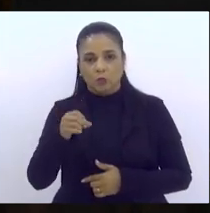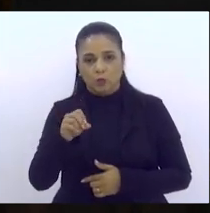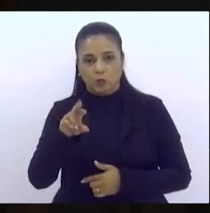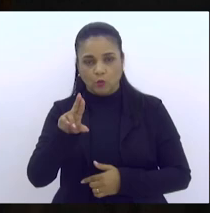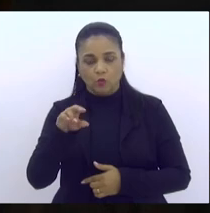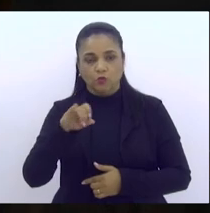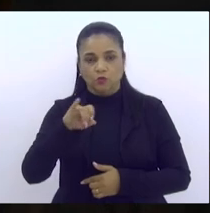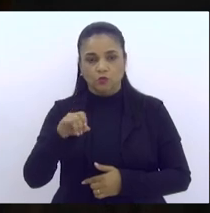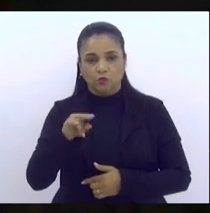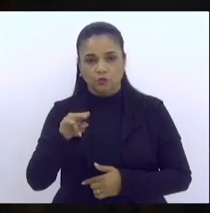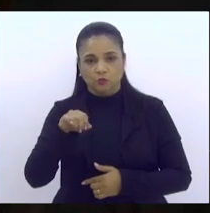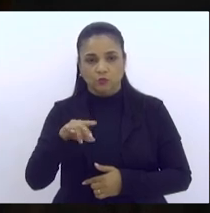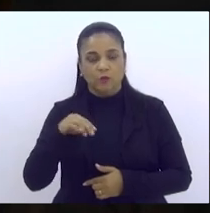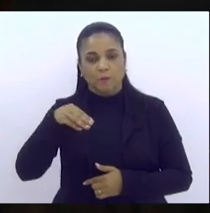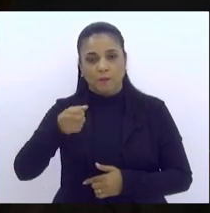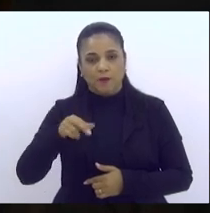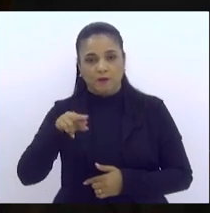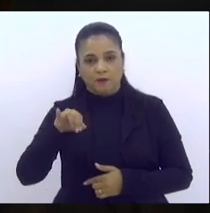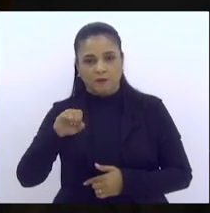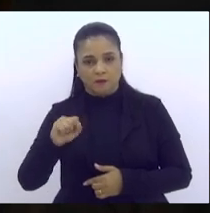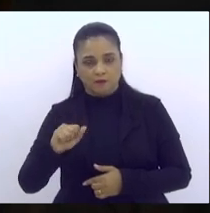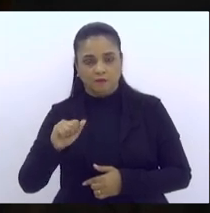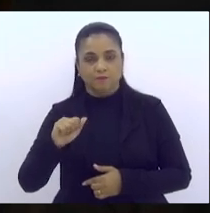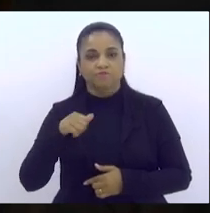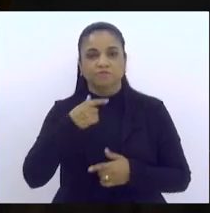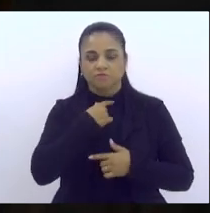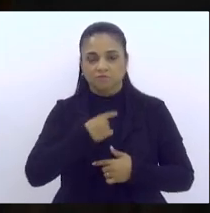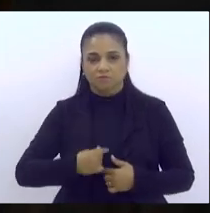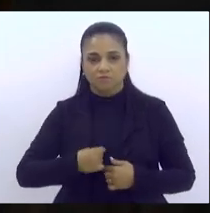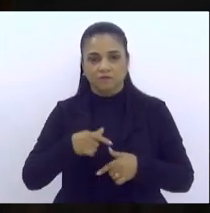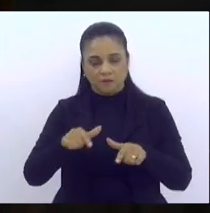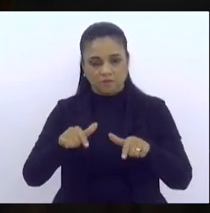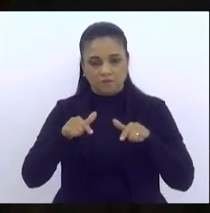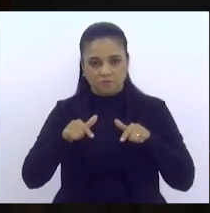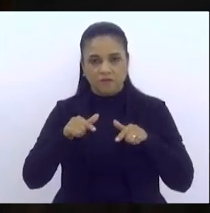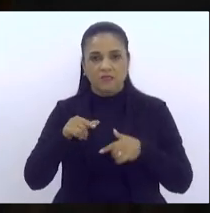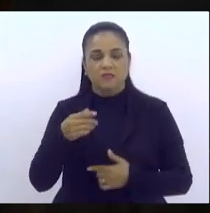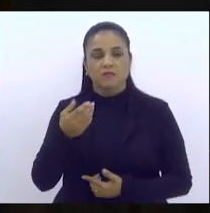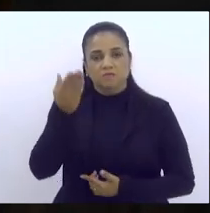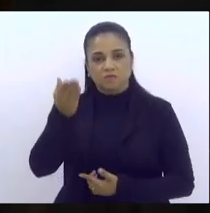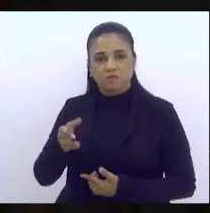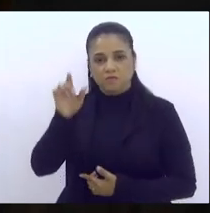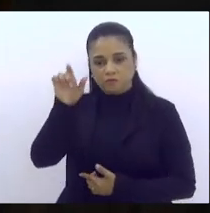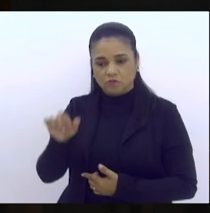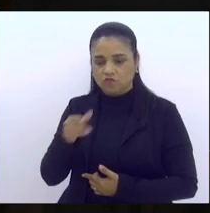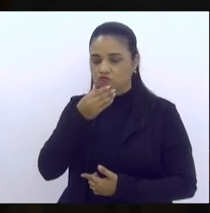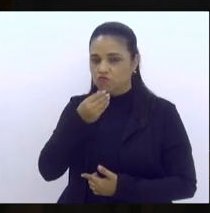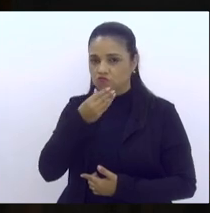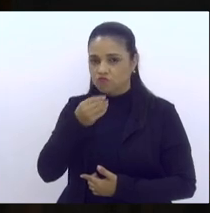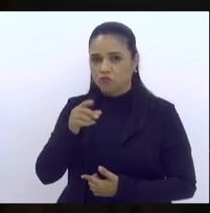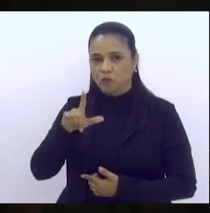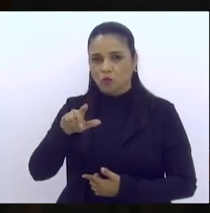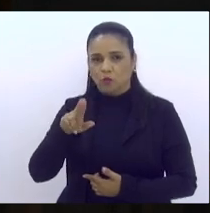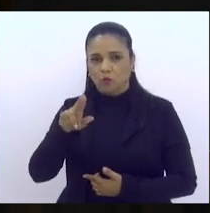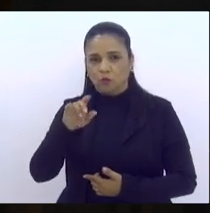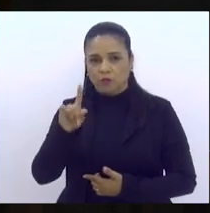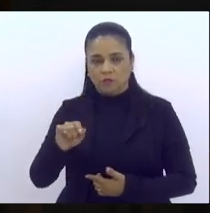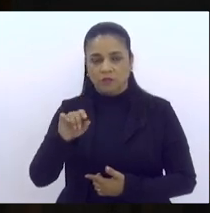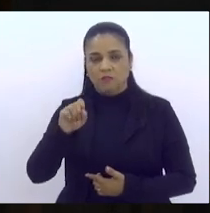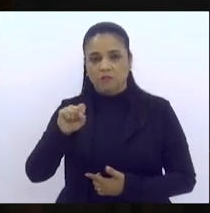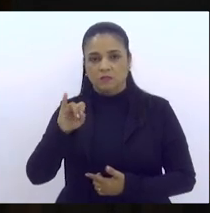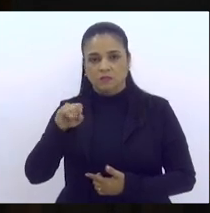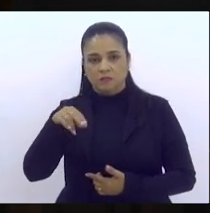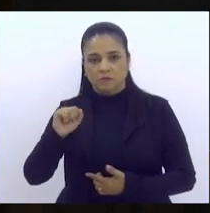MST, que concede a medalha Tiradentes e o respectivo diploma ao senhor Luiz Antônio Simas. Parecer da Comissão de